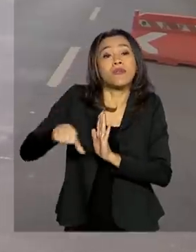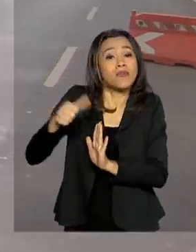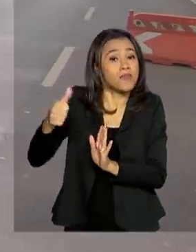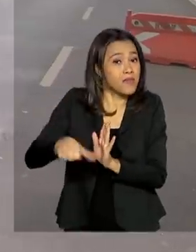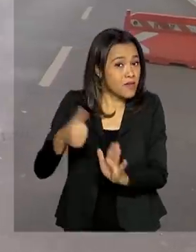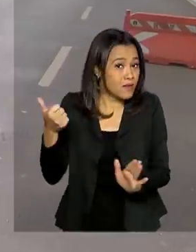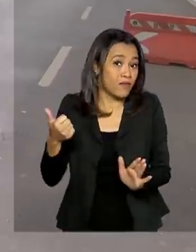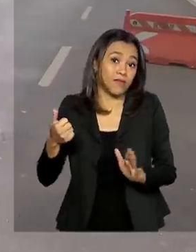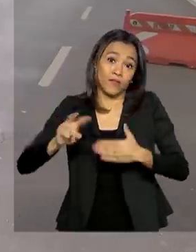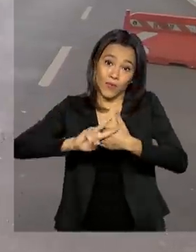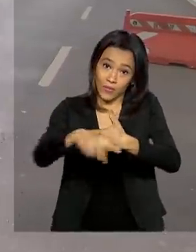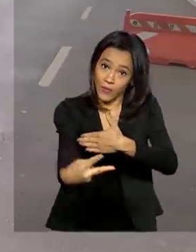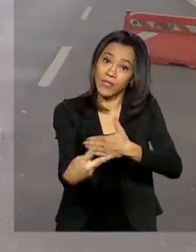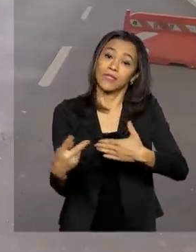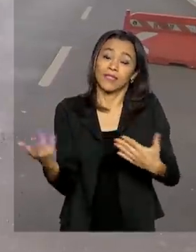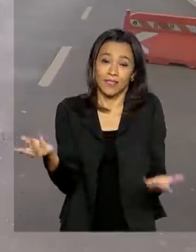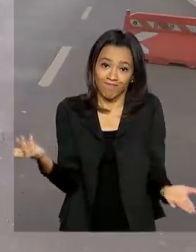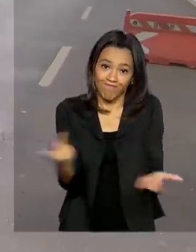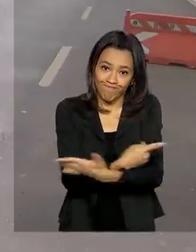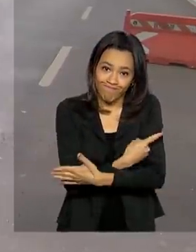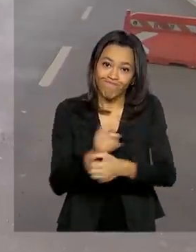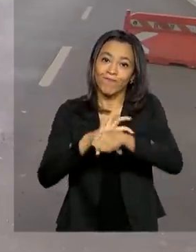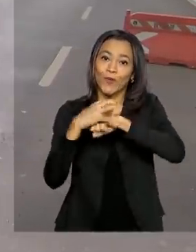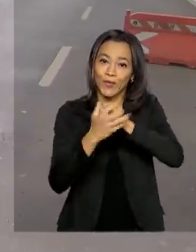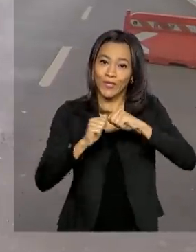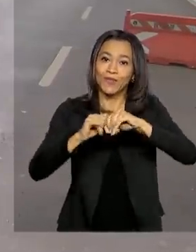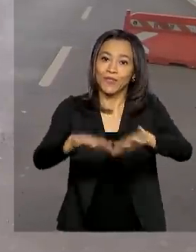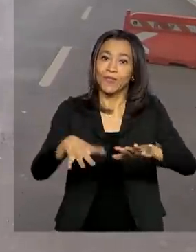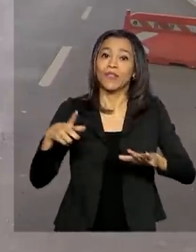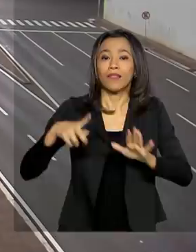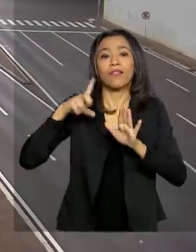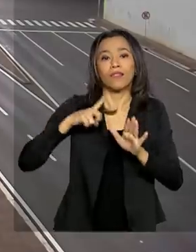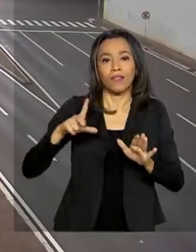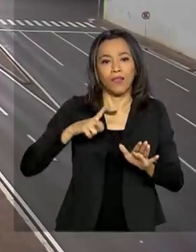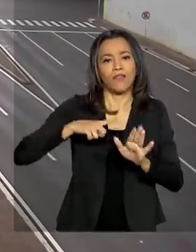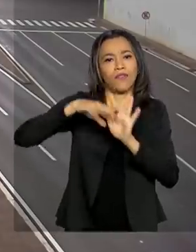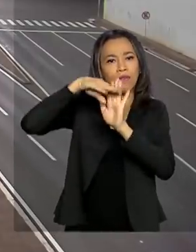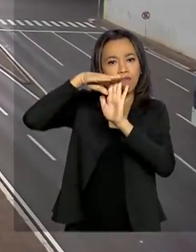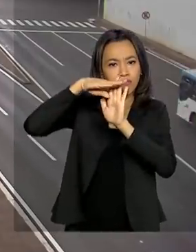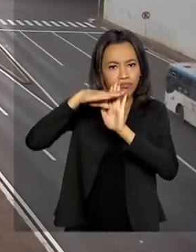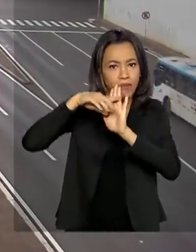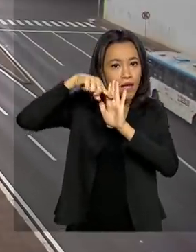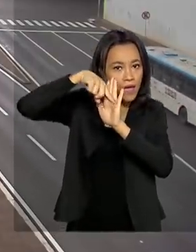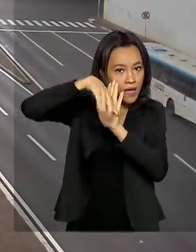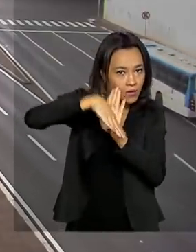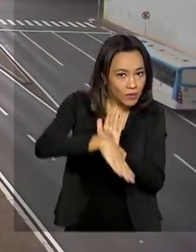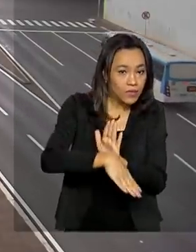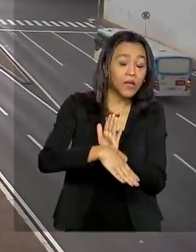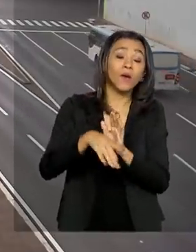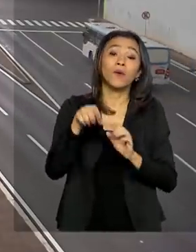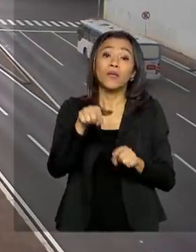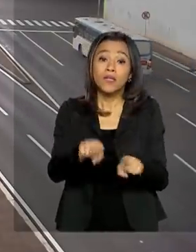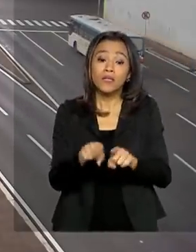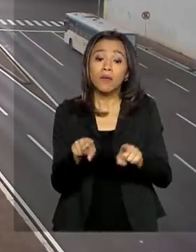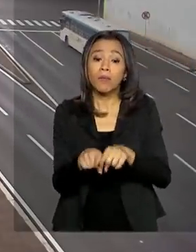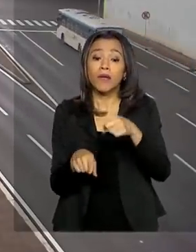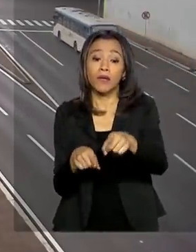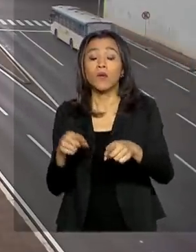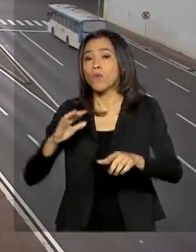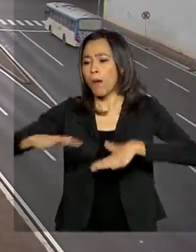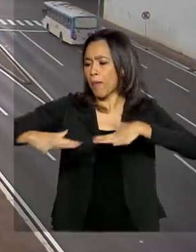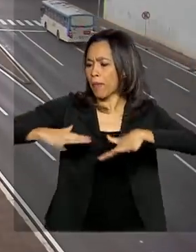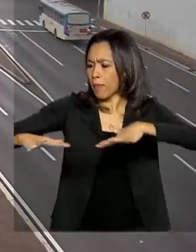do novo coronavírus, que geraram a redução e até mesmo a paralisação de atividades no país,